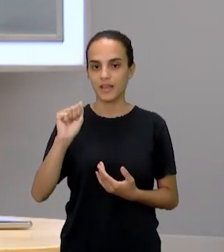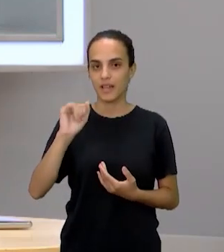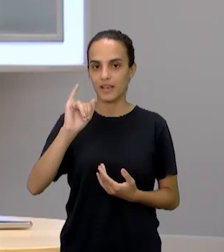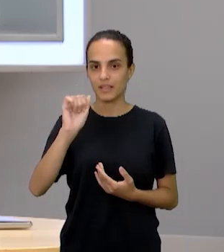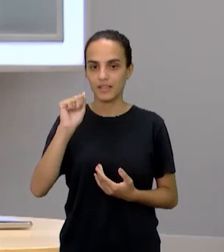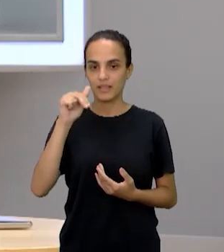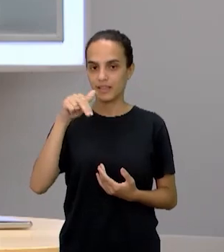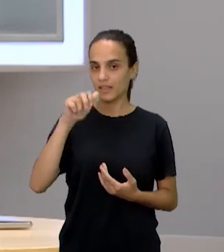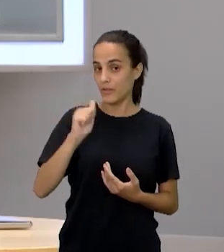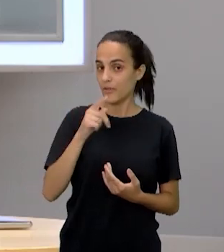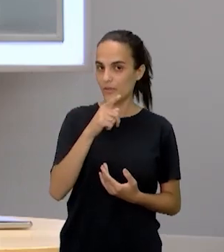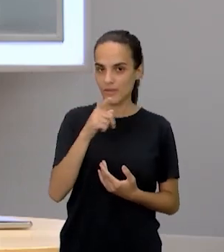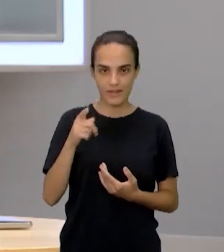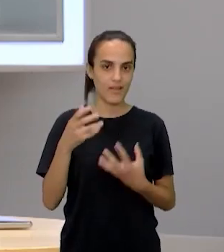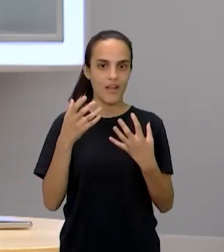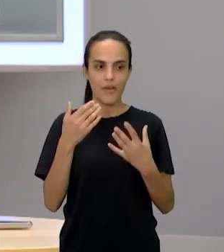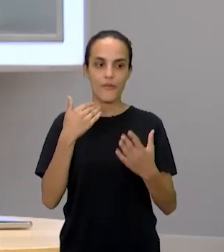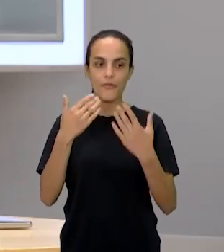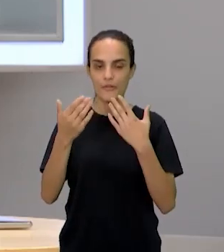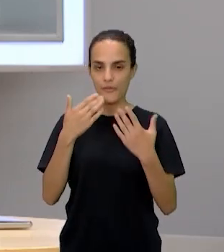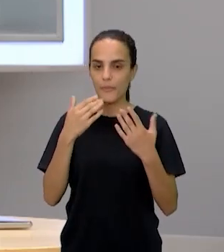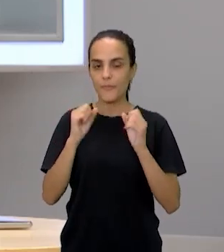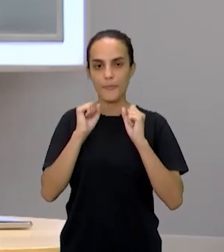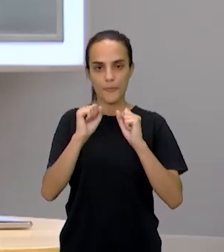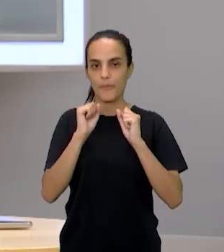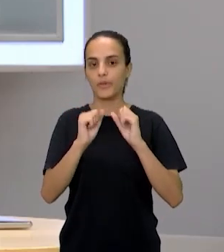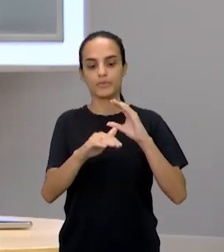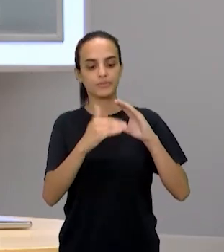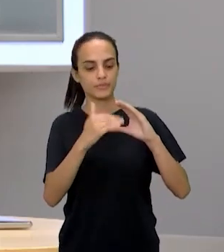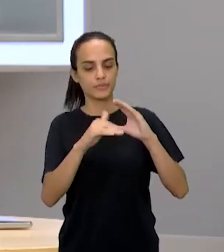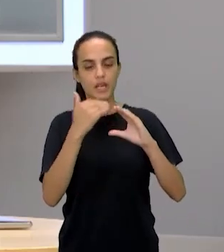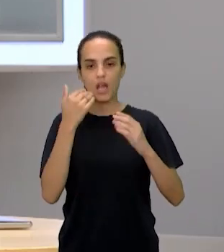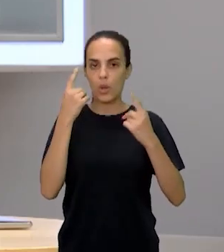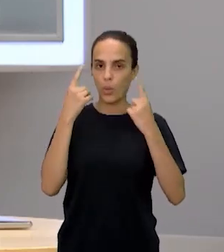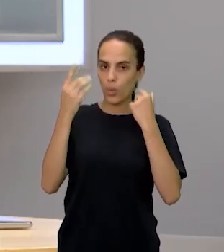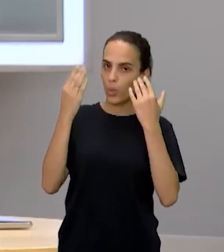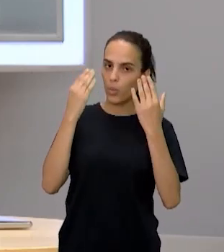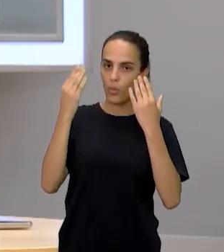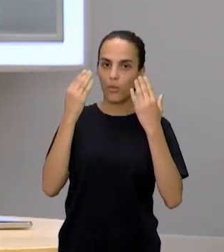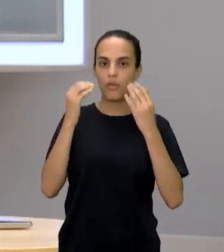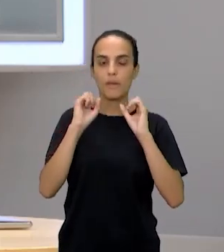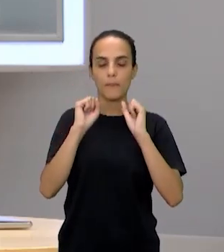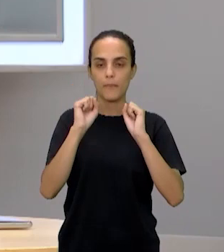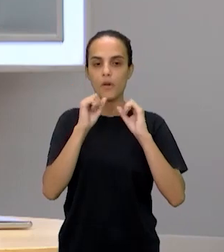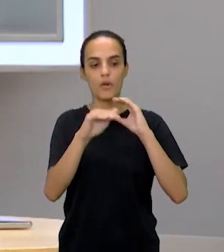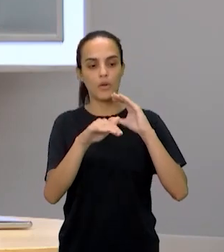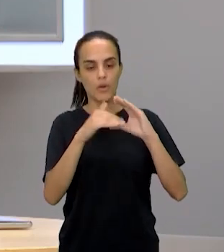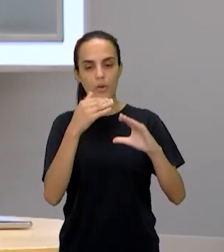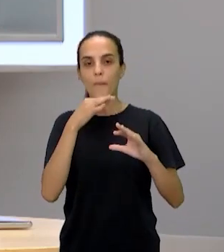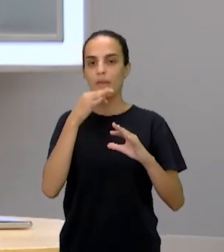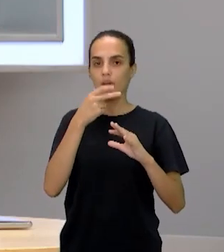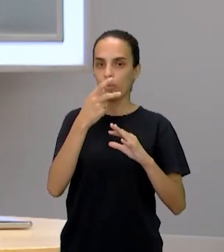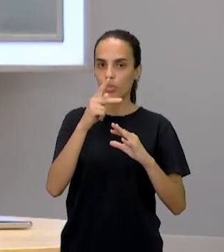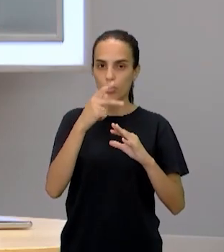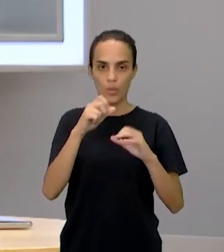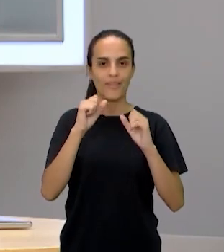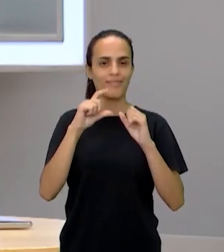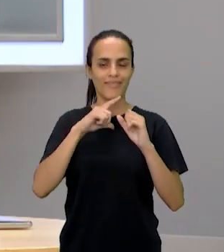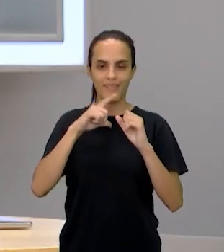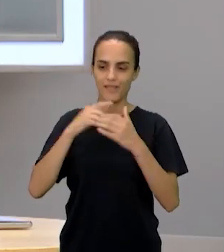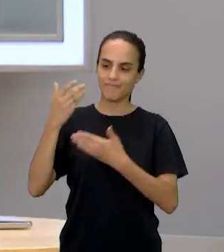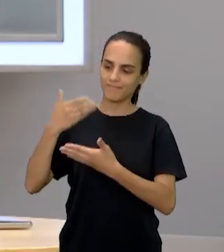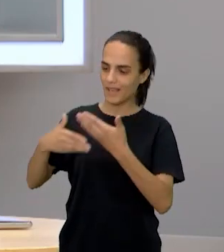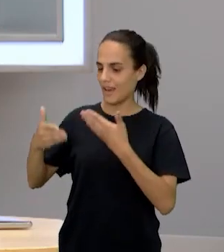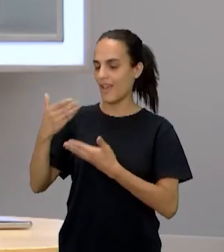quiserem conversar conosco, vocês podem enviar as dúvidas, podem enviar as questões, podem enviar os comentários, vai ter muita interação na aula de